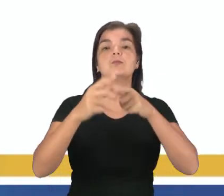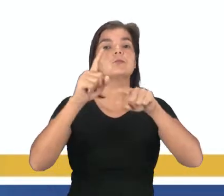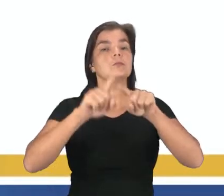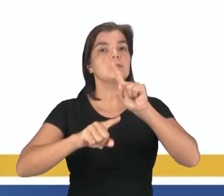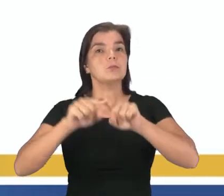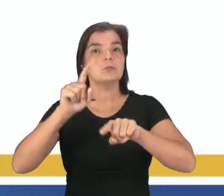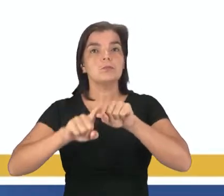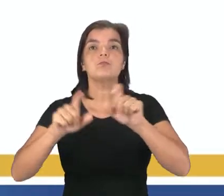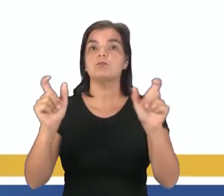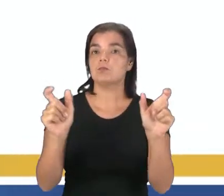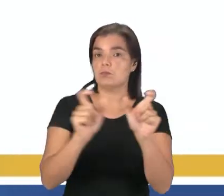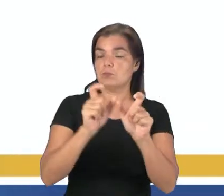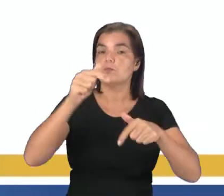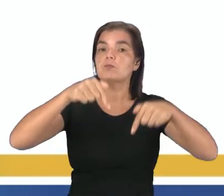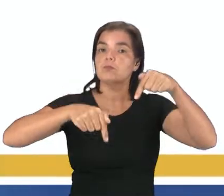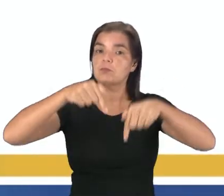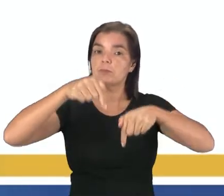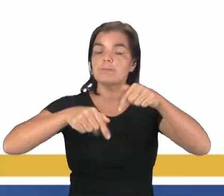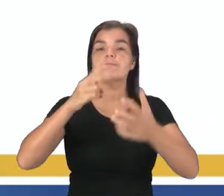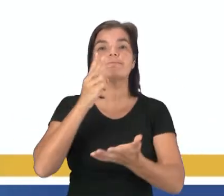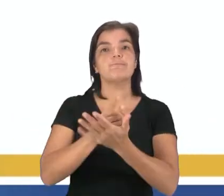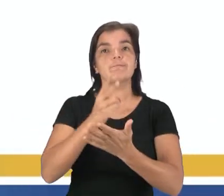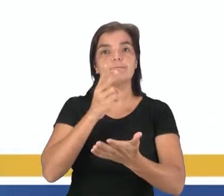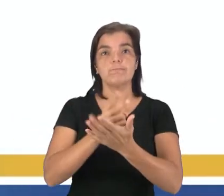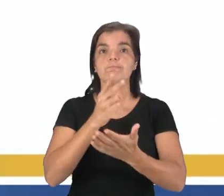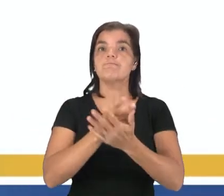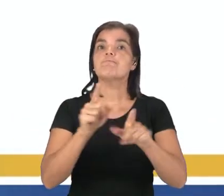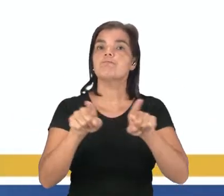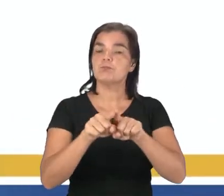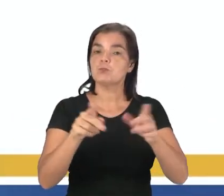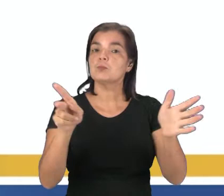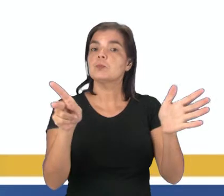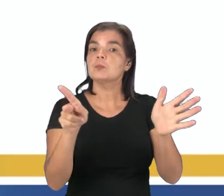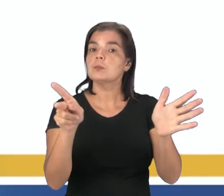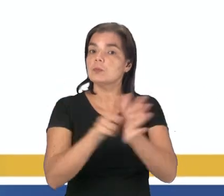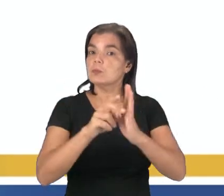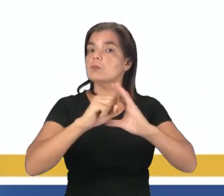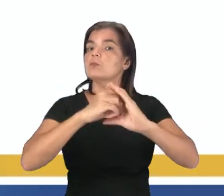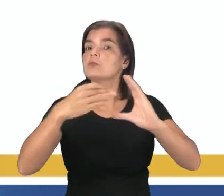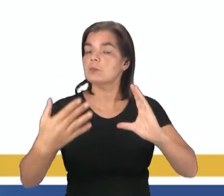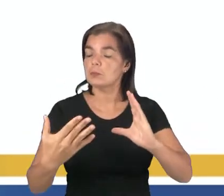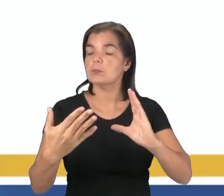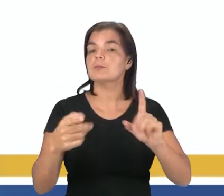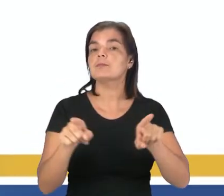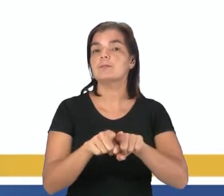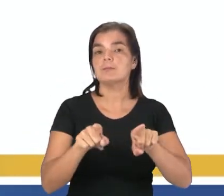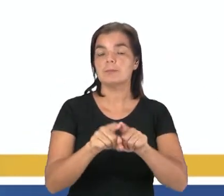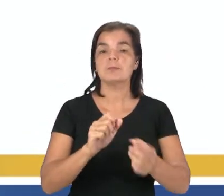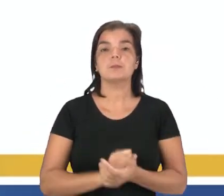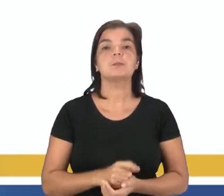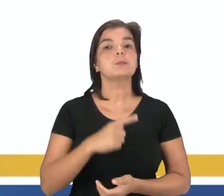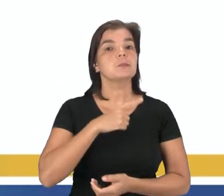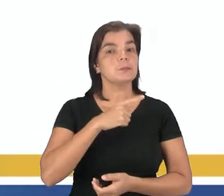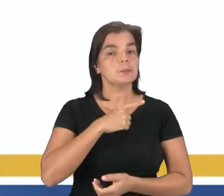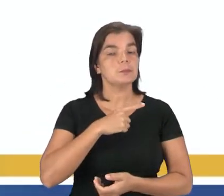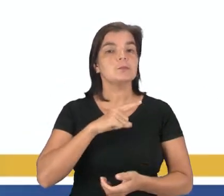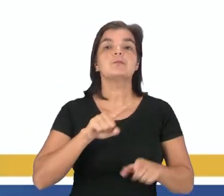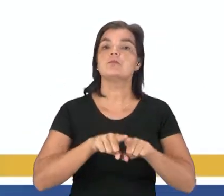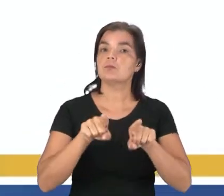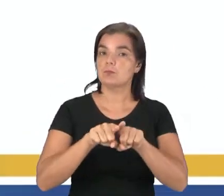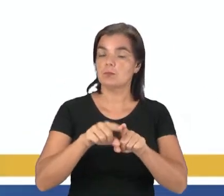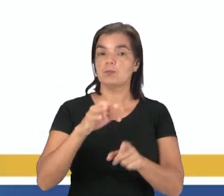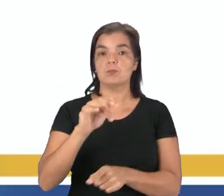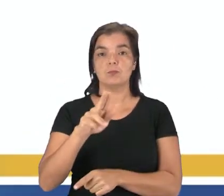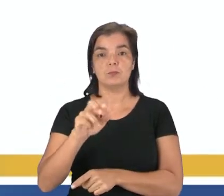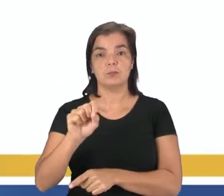que têm uma composição química constante e que obedecem a algumas características, como por exemplo, eles vão ter um ponto de fusão e